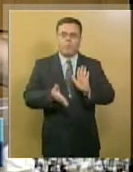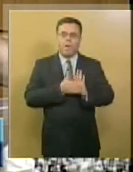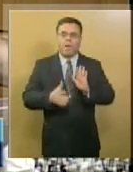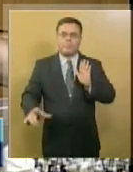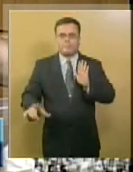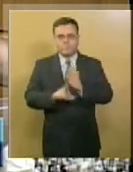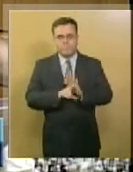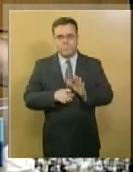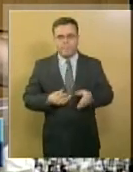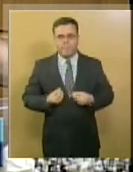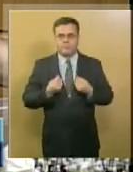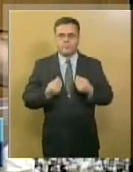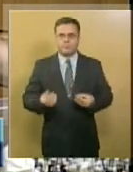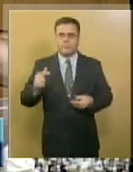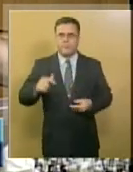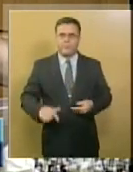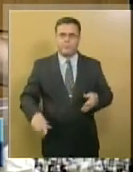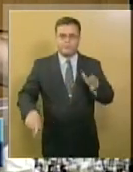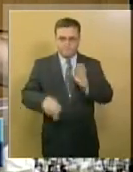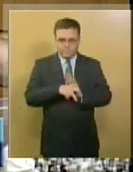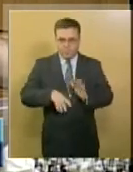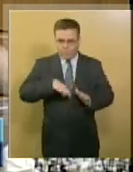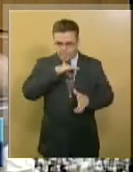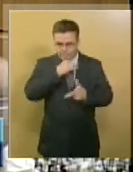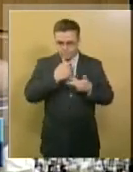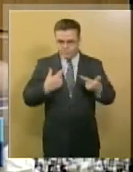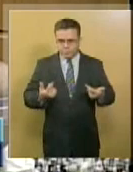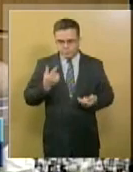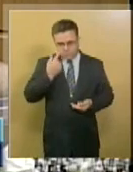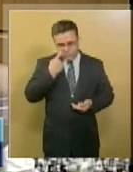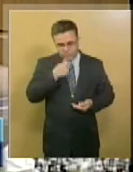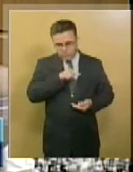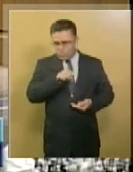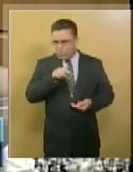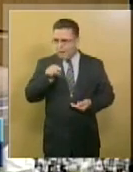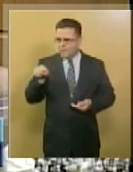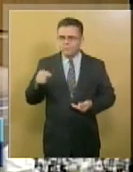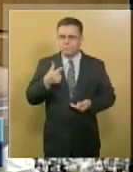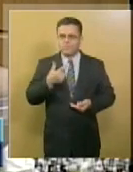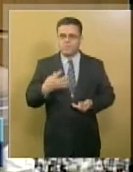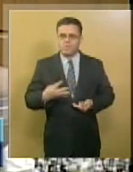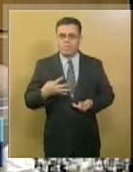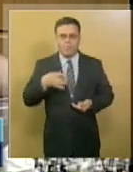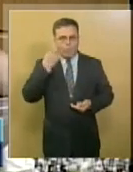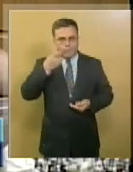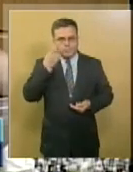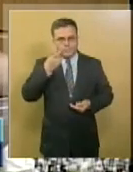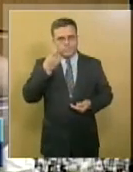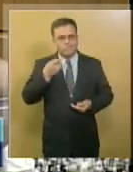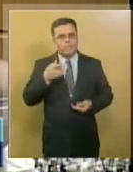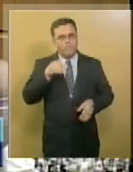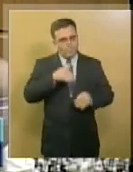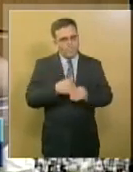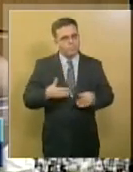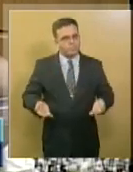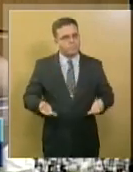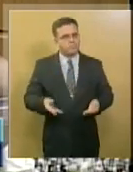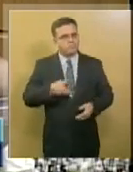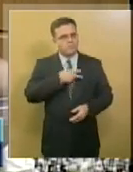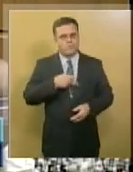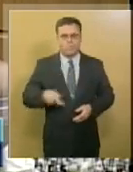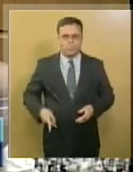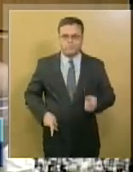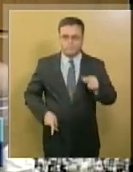lei pertinentes à causa animal. Mas eu gostaria de ver os 24 deputados fazendo isso. E a presidência desta